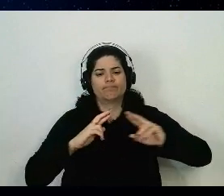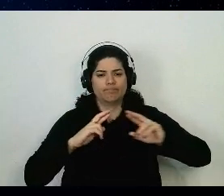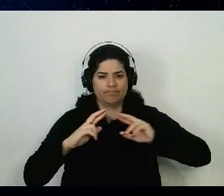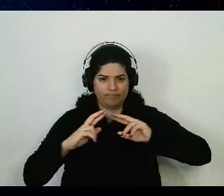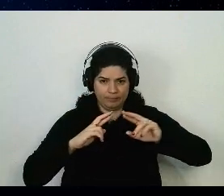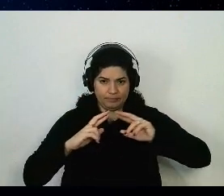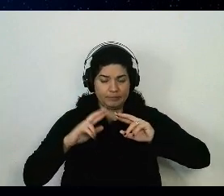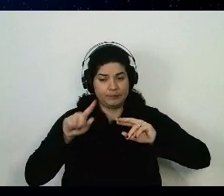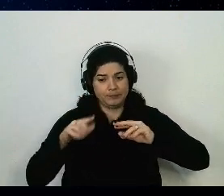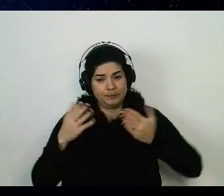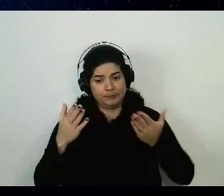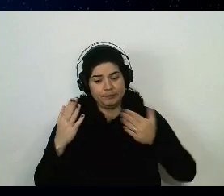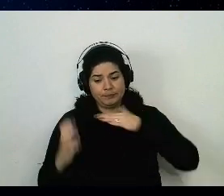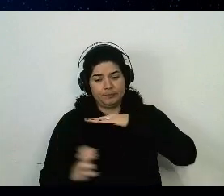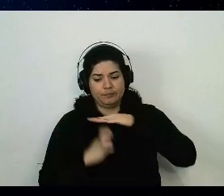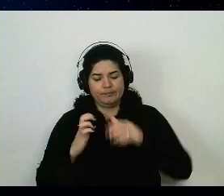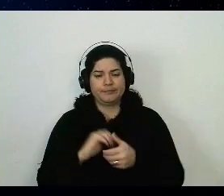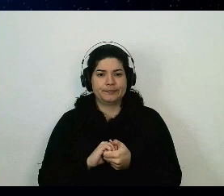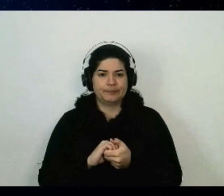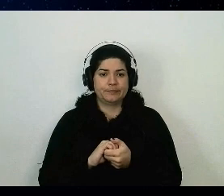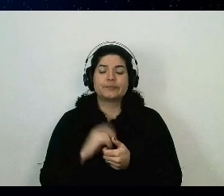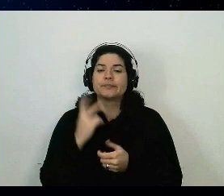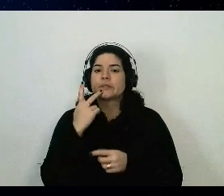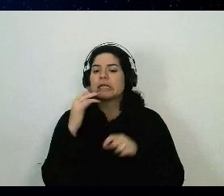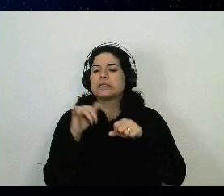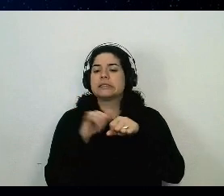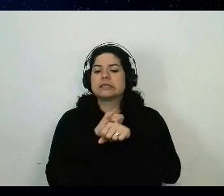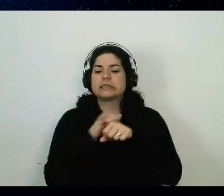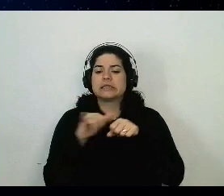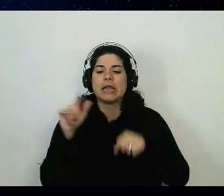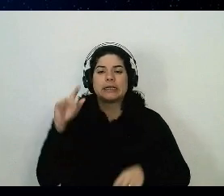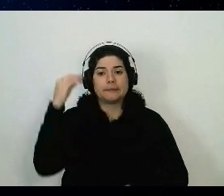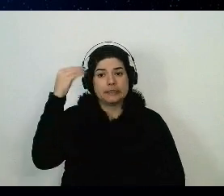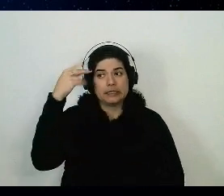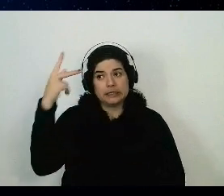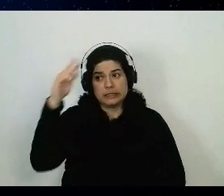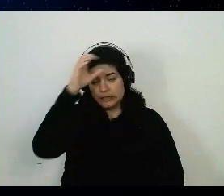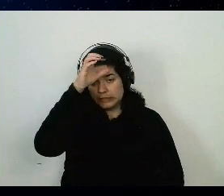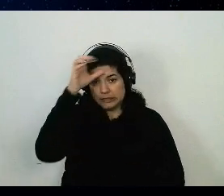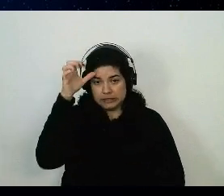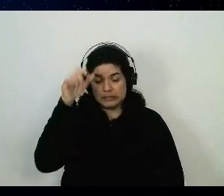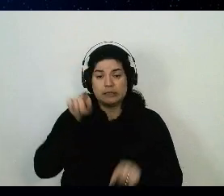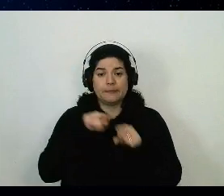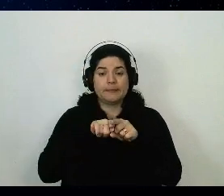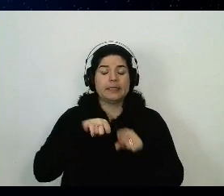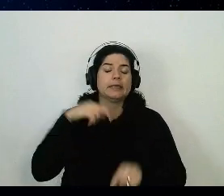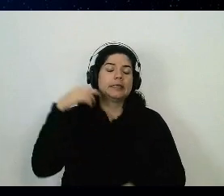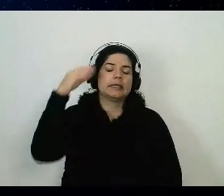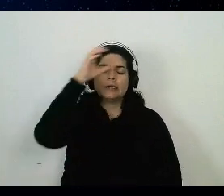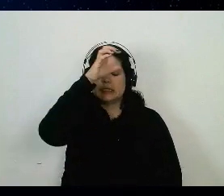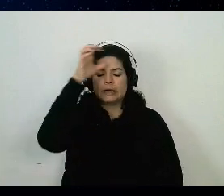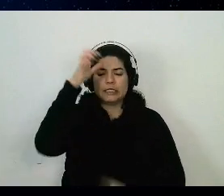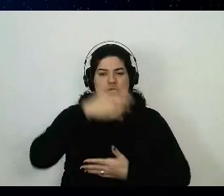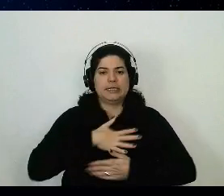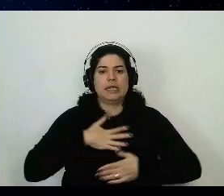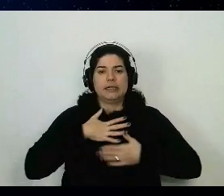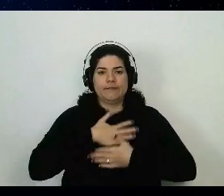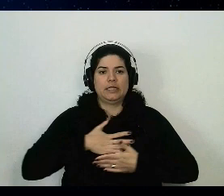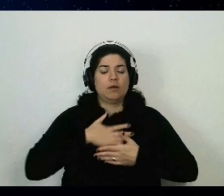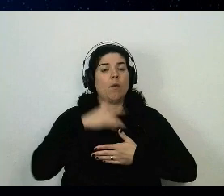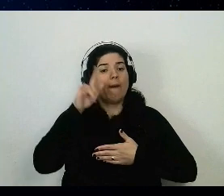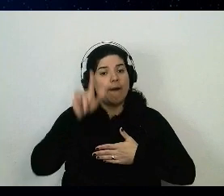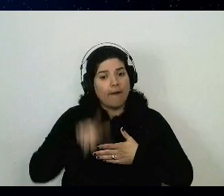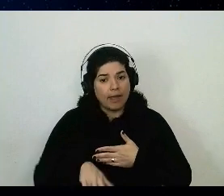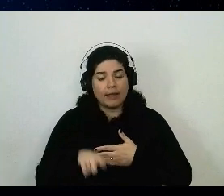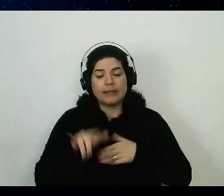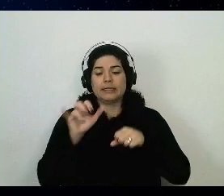empresa. Quando nós falamos de estratégia, o Customer Experience e o Customer Success, justamente a gente é uma estratégia dentro da organização, por